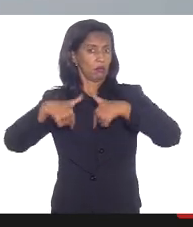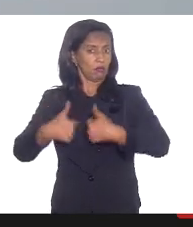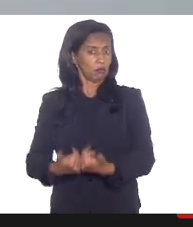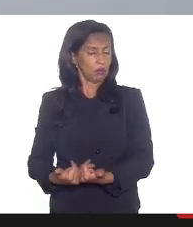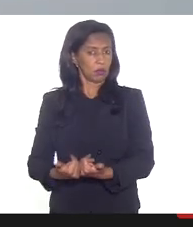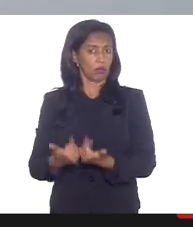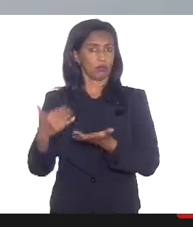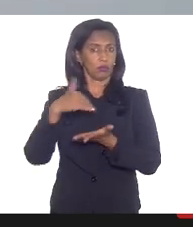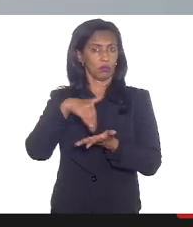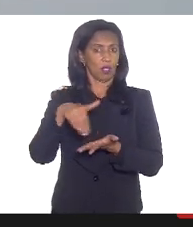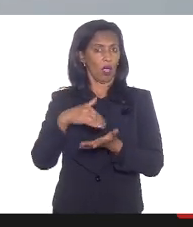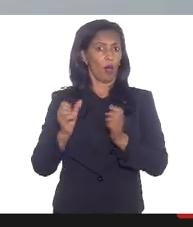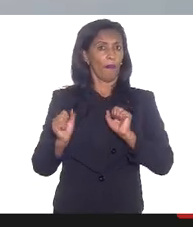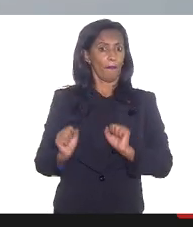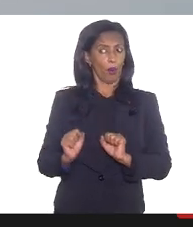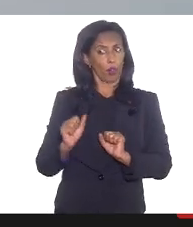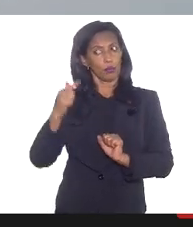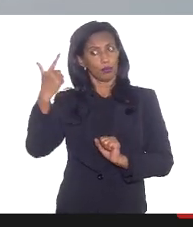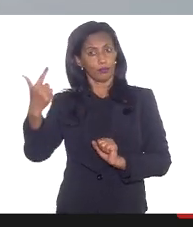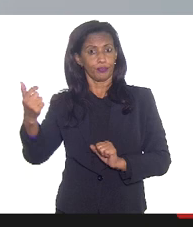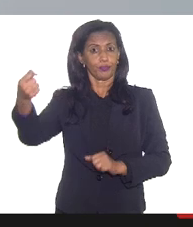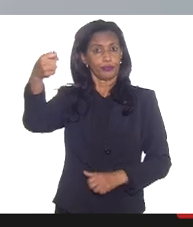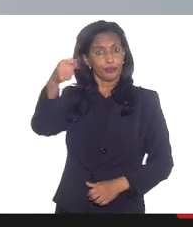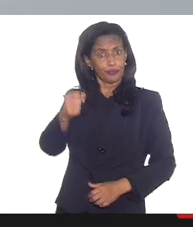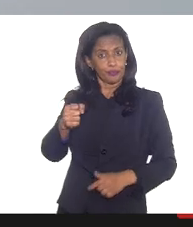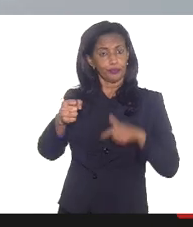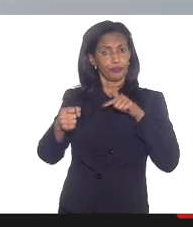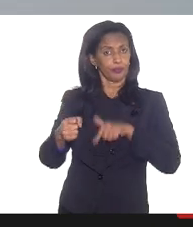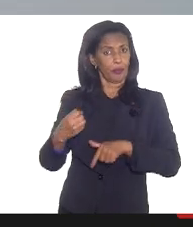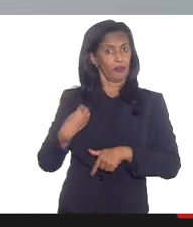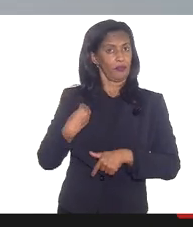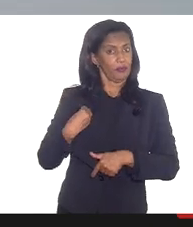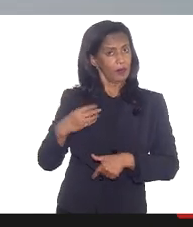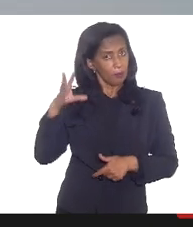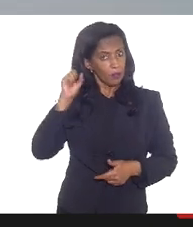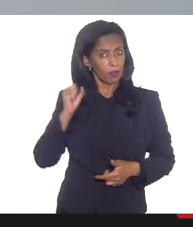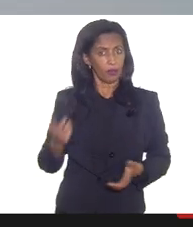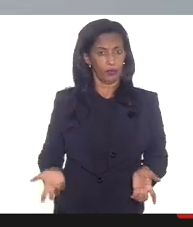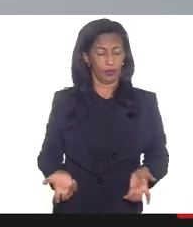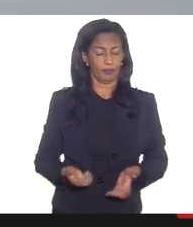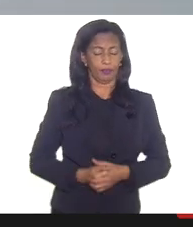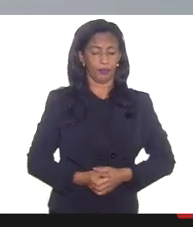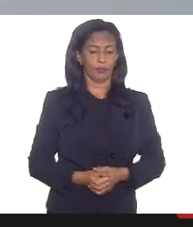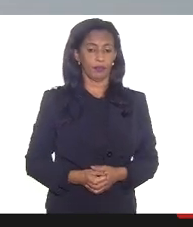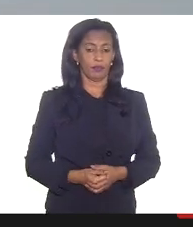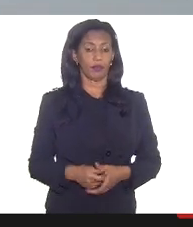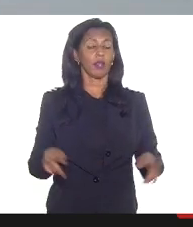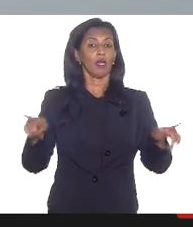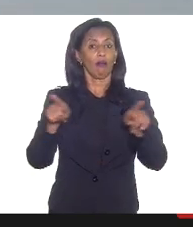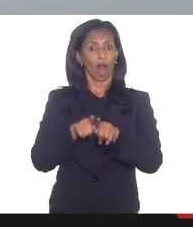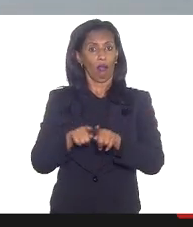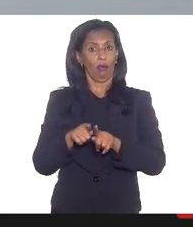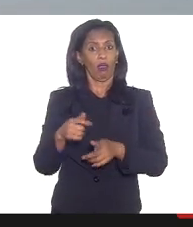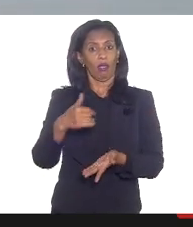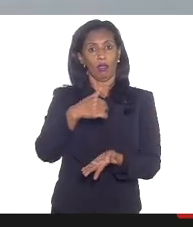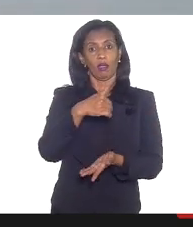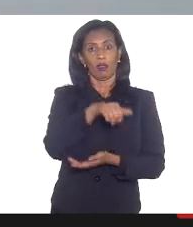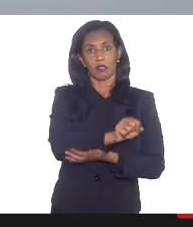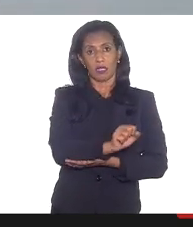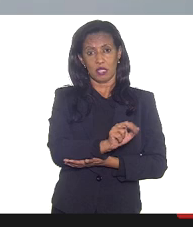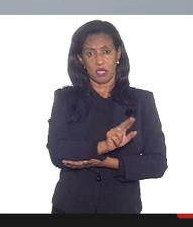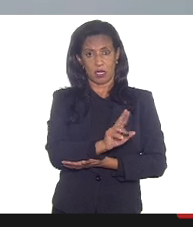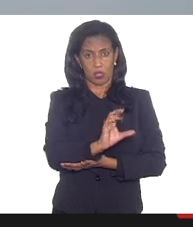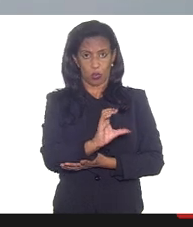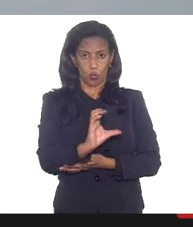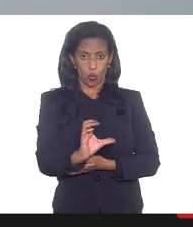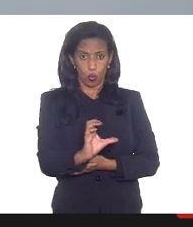o secretário possa estar aqui, pelo menos para escutar. Ainda bem que a SEDUC, né, como o próprio